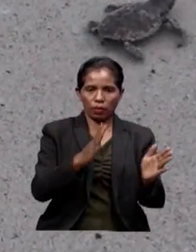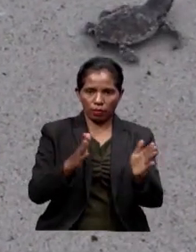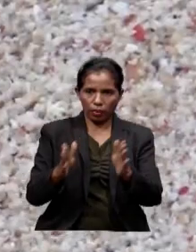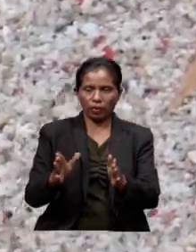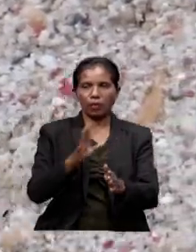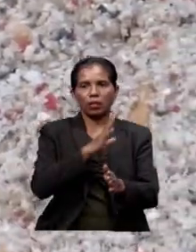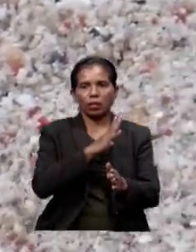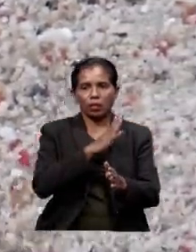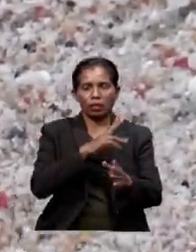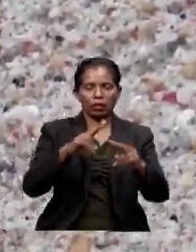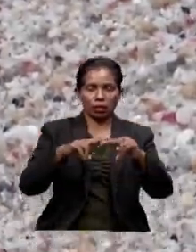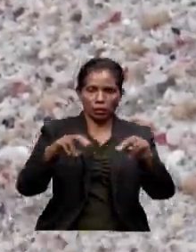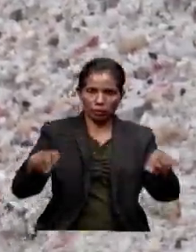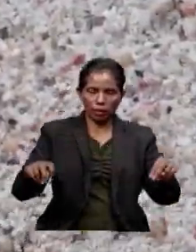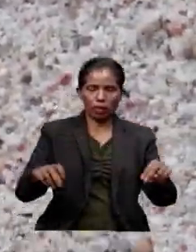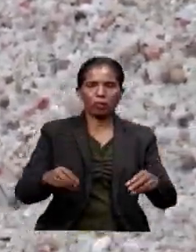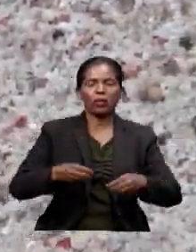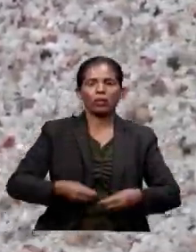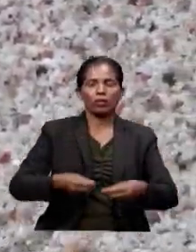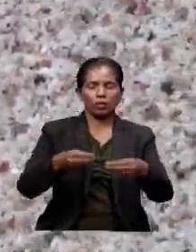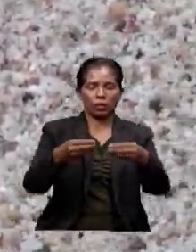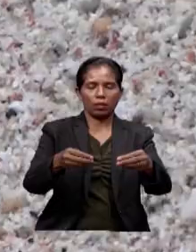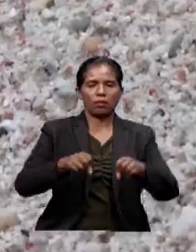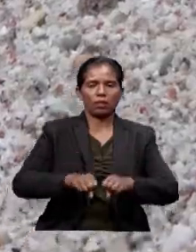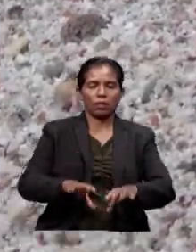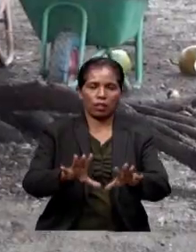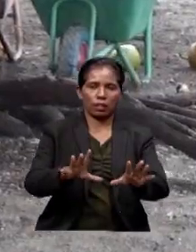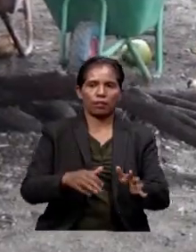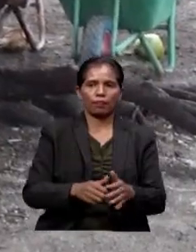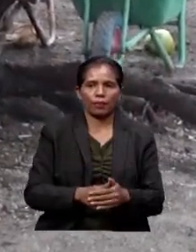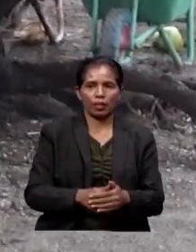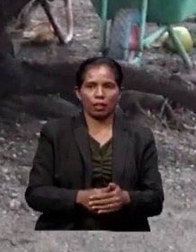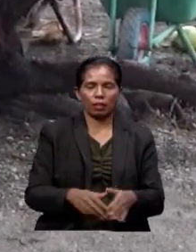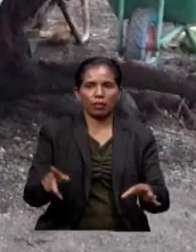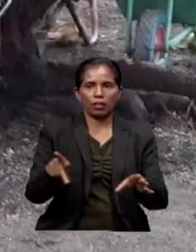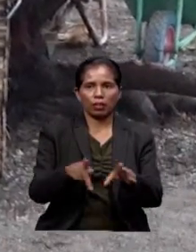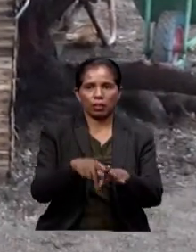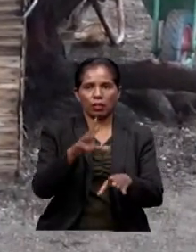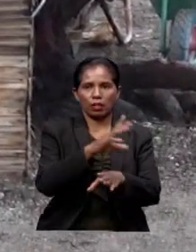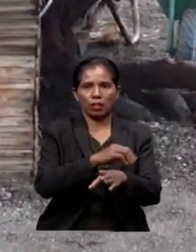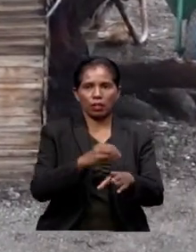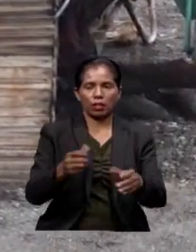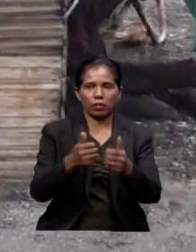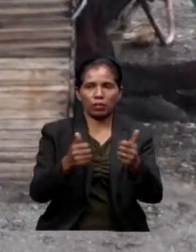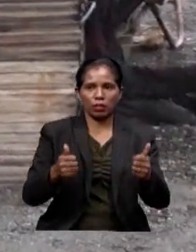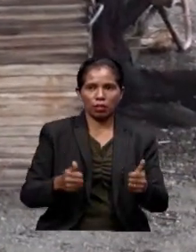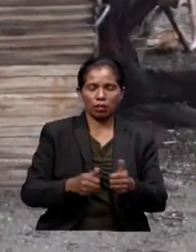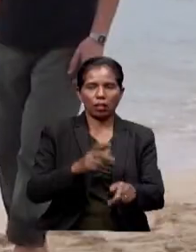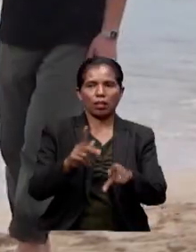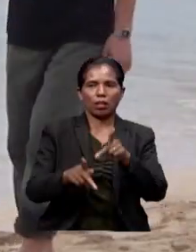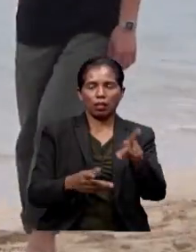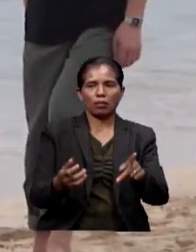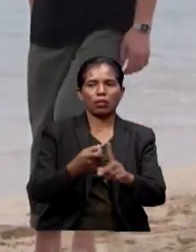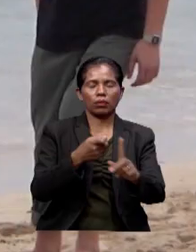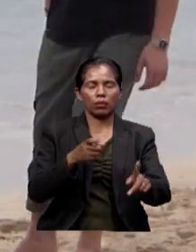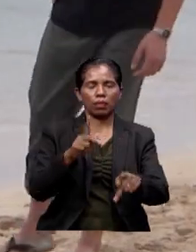o de hein atunak fera no ne bele husi batasilaran. Participe atividade konservasaun rikusu in tasi ne autoridade lokal, komunidade no mos husi